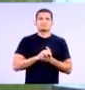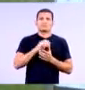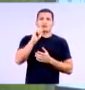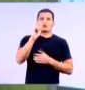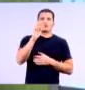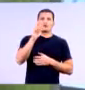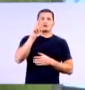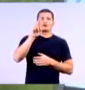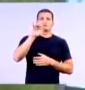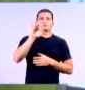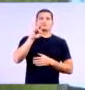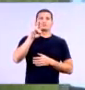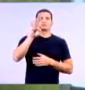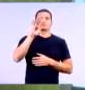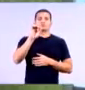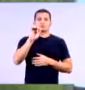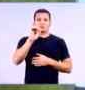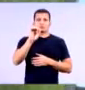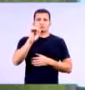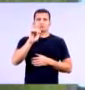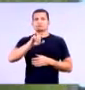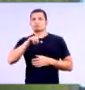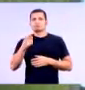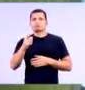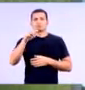método? Pô, se o atributo tem...